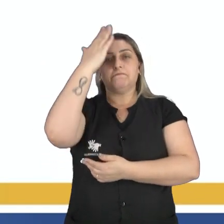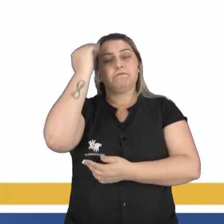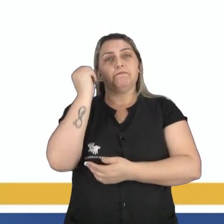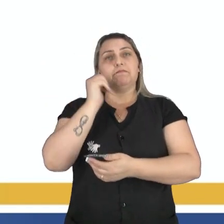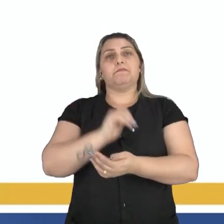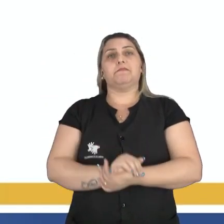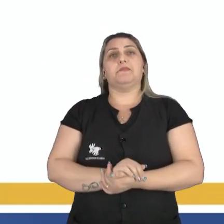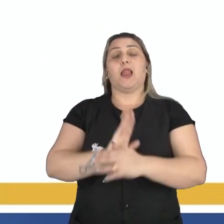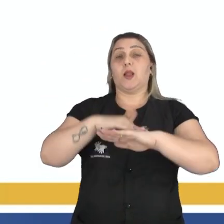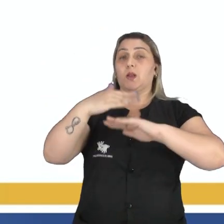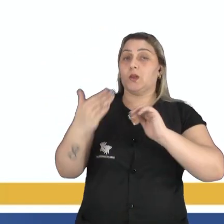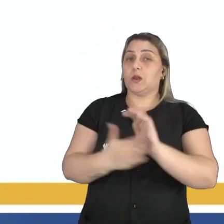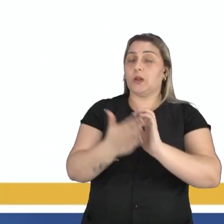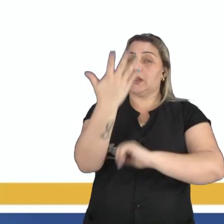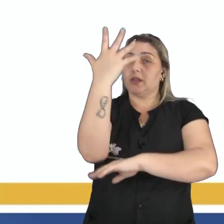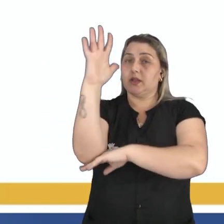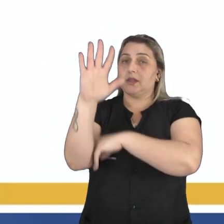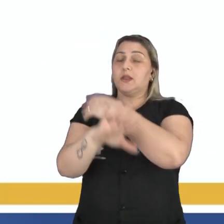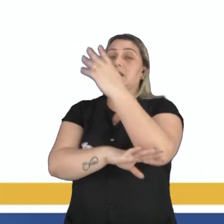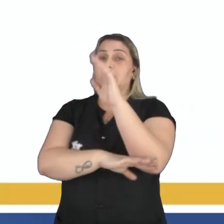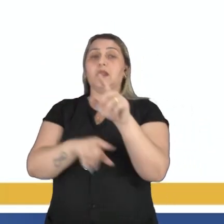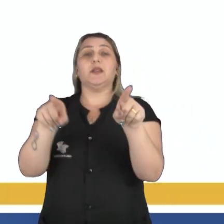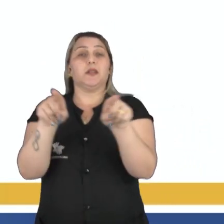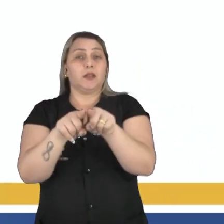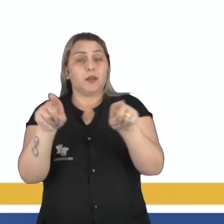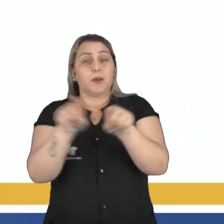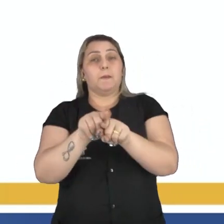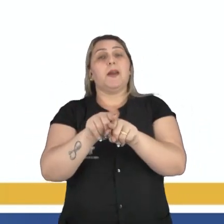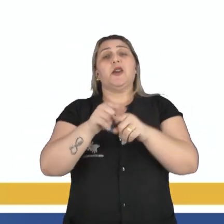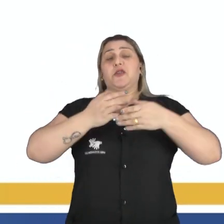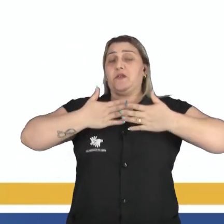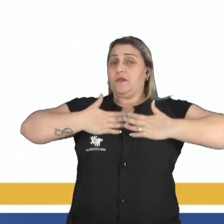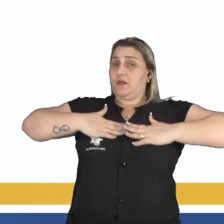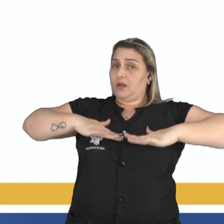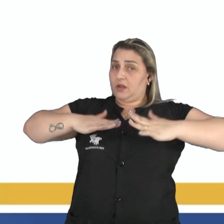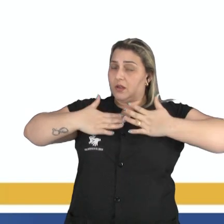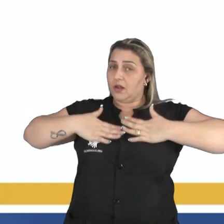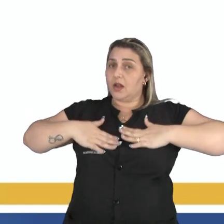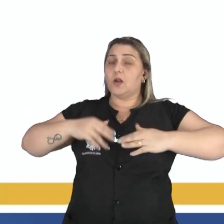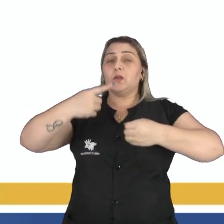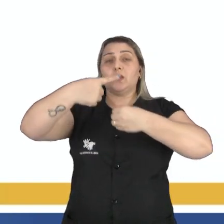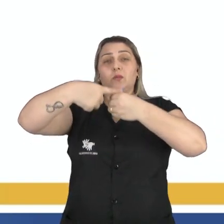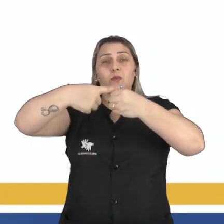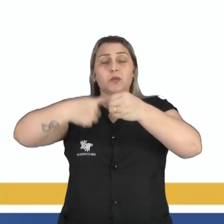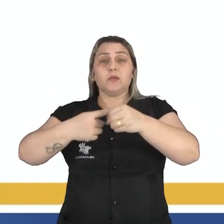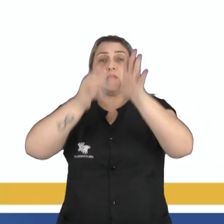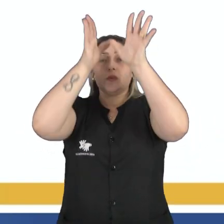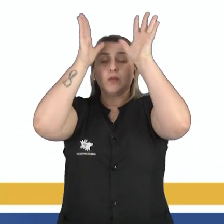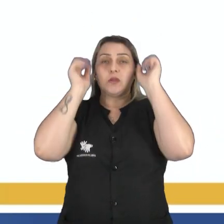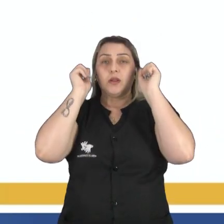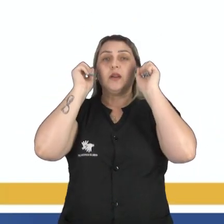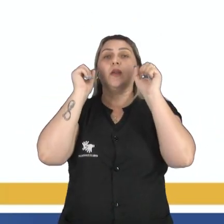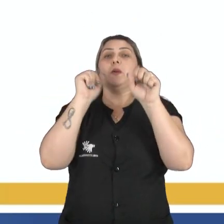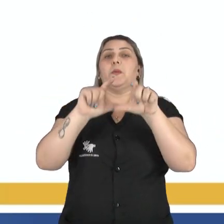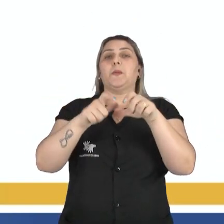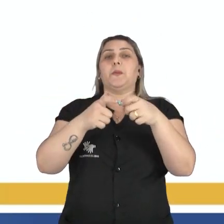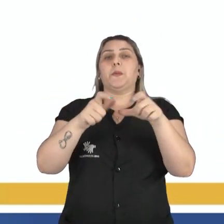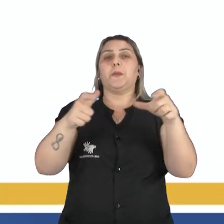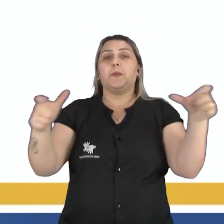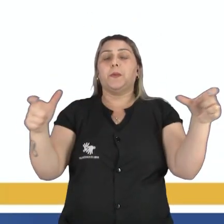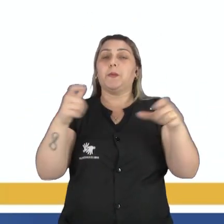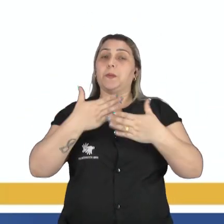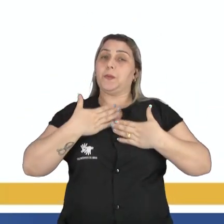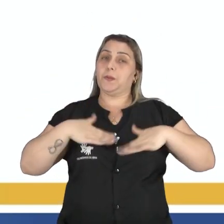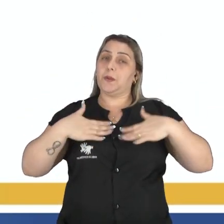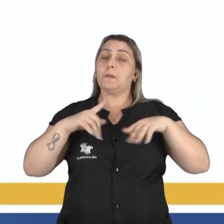saber. Todas as paisagens, ainda que seja de forma lenta, como é o caso dos municípios do Acre, que as cidades crescem lentamente,